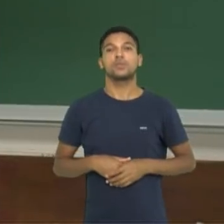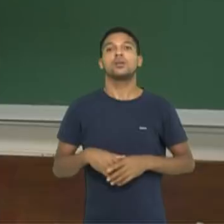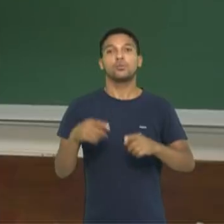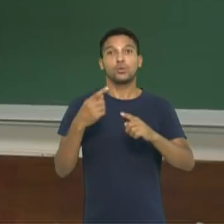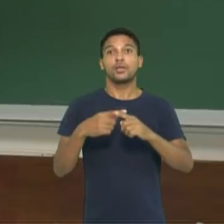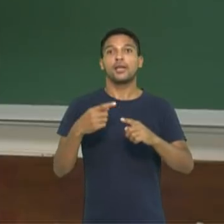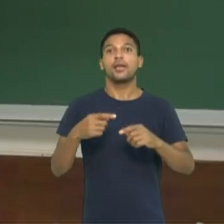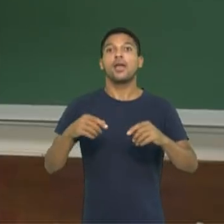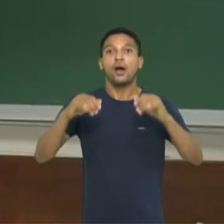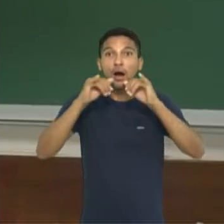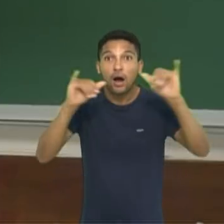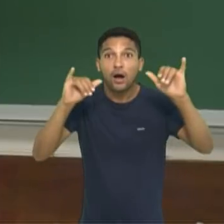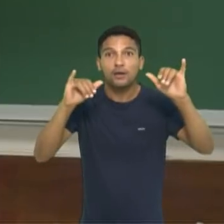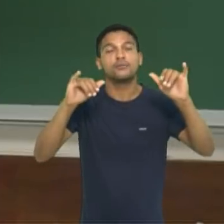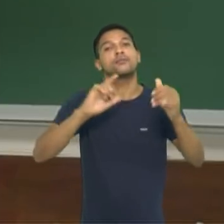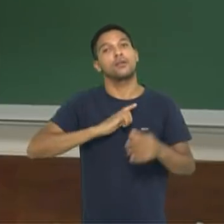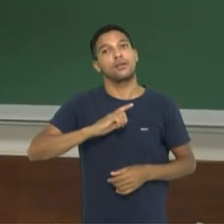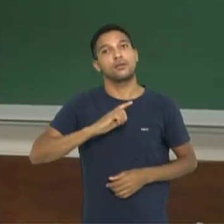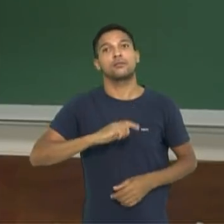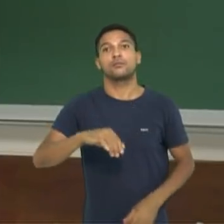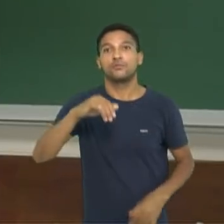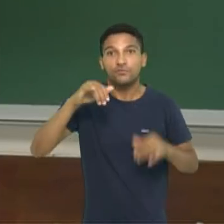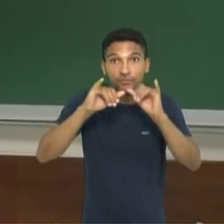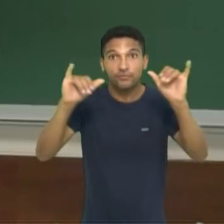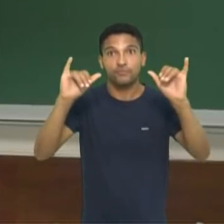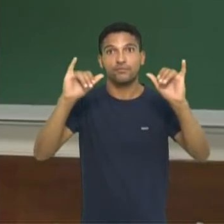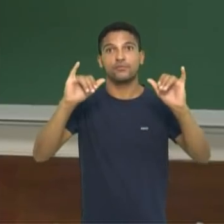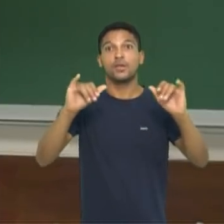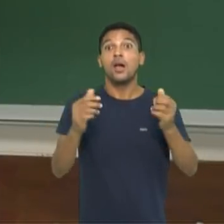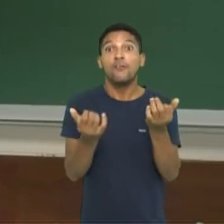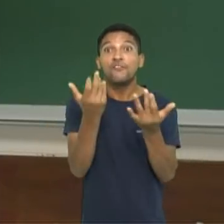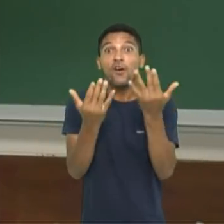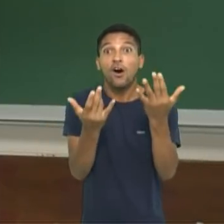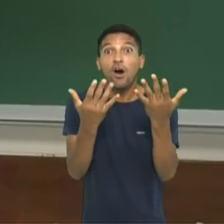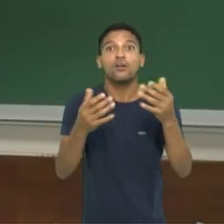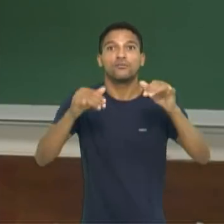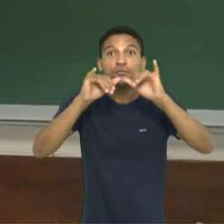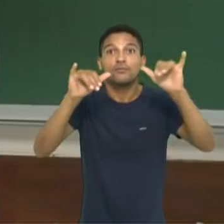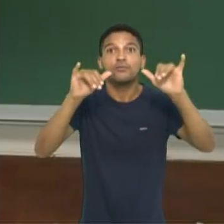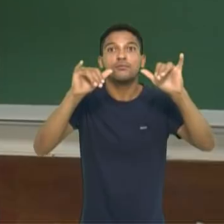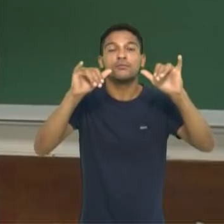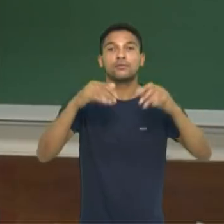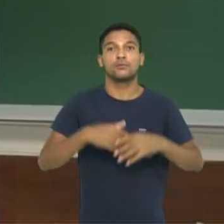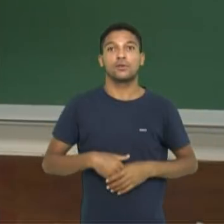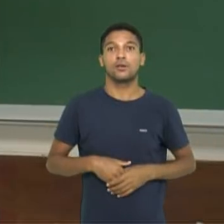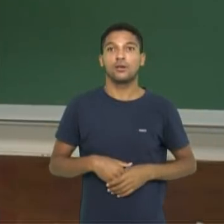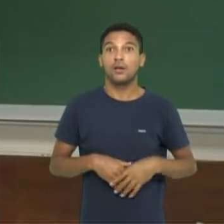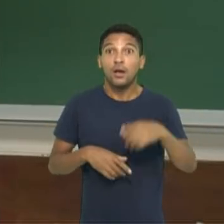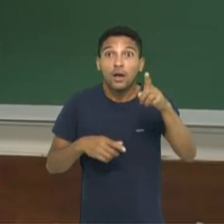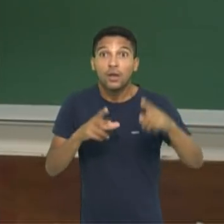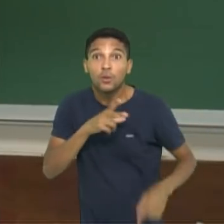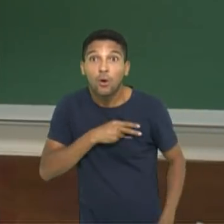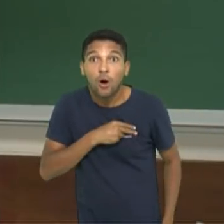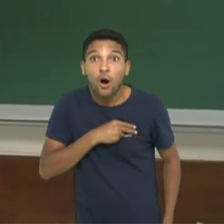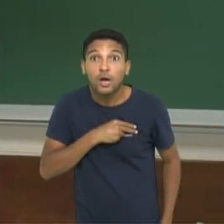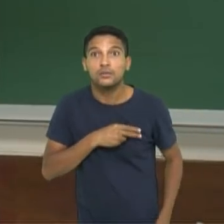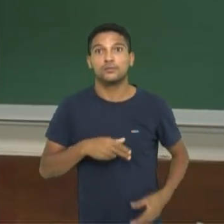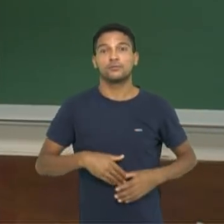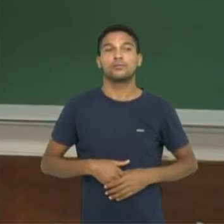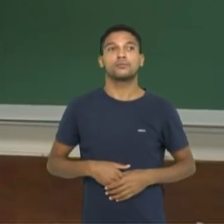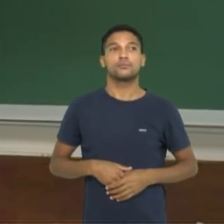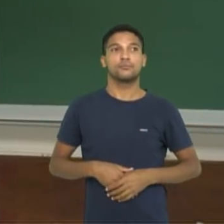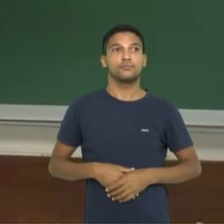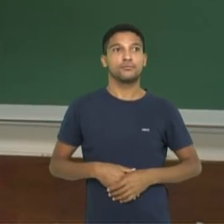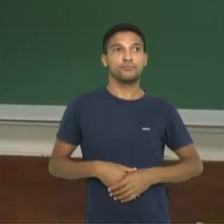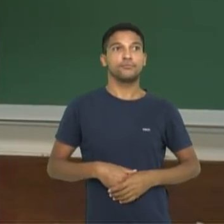enunciação, Elas têm ali um enunciado, tem uma informação sendo veiculada, ali por algum emissor, por alguém que é a pessoa